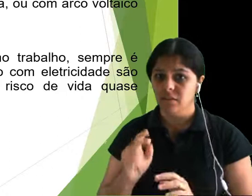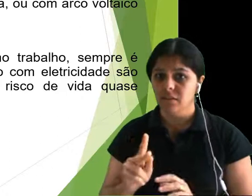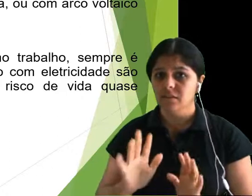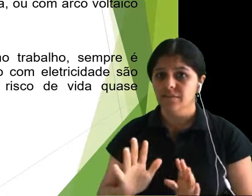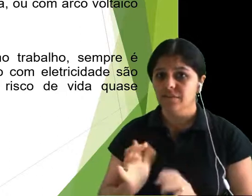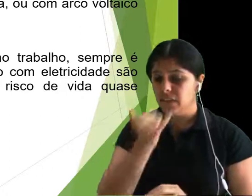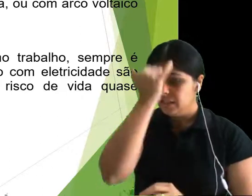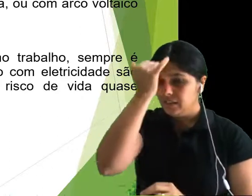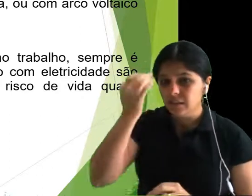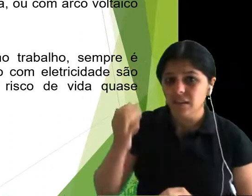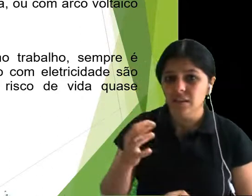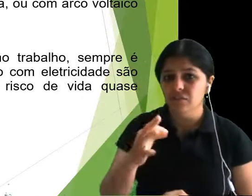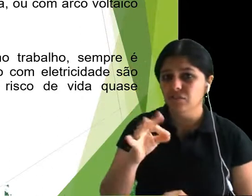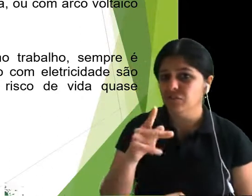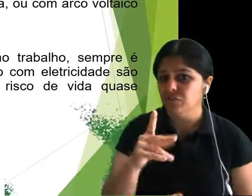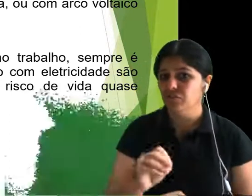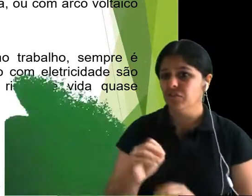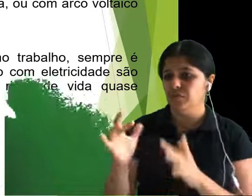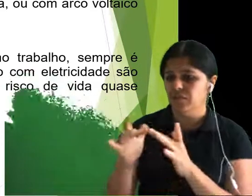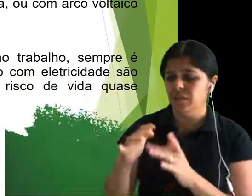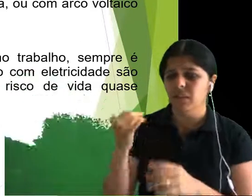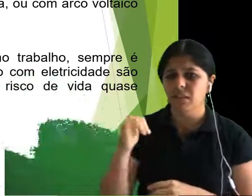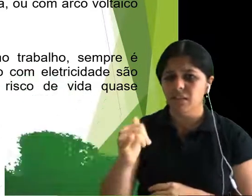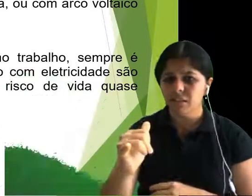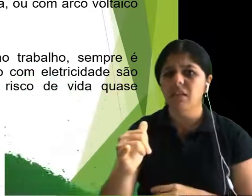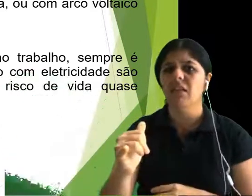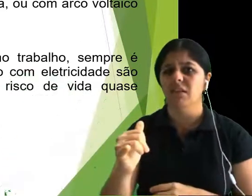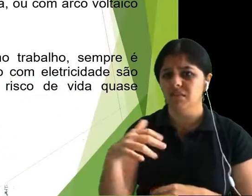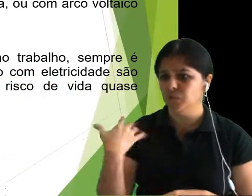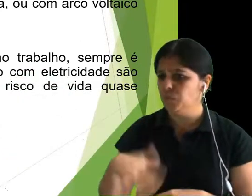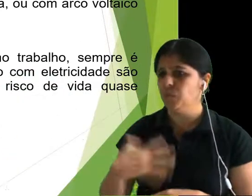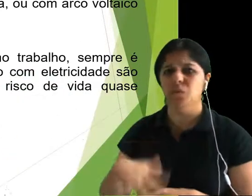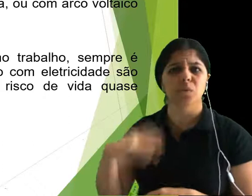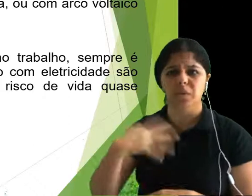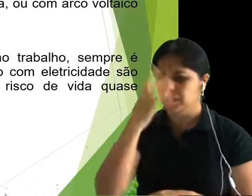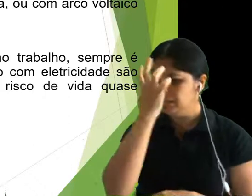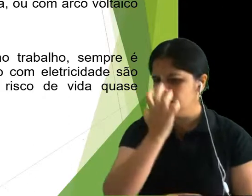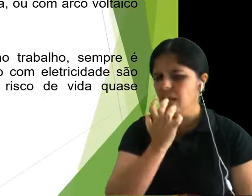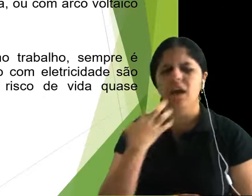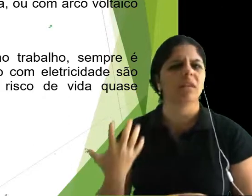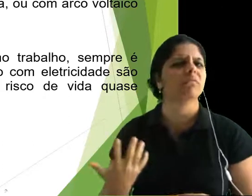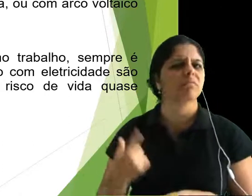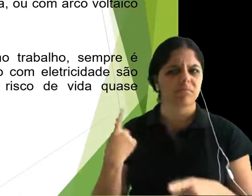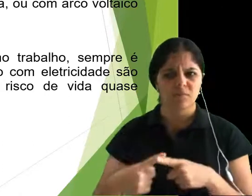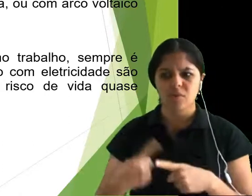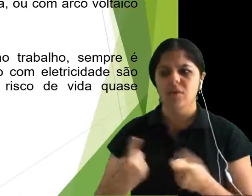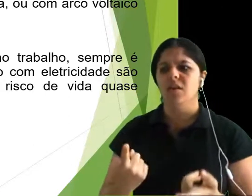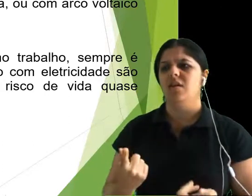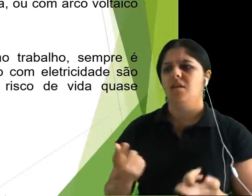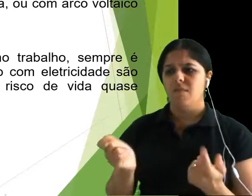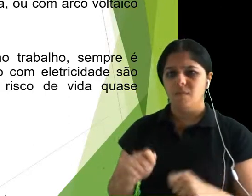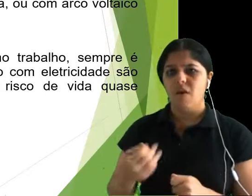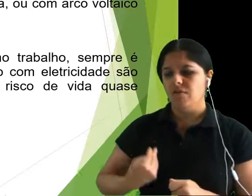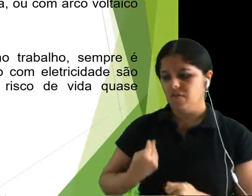tá? Os acidentes tipo de contato com a eletricidade são potencialmente mais graves. Por quê? O risco de vida